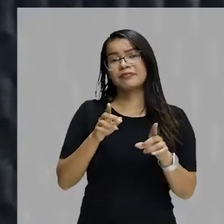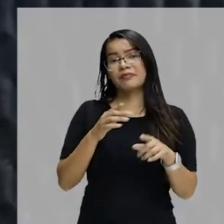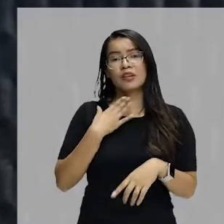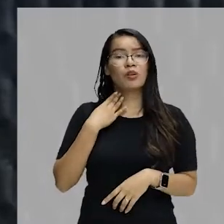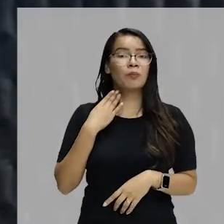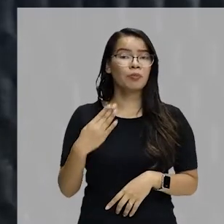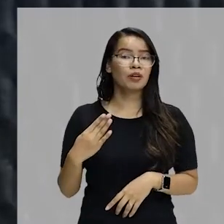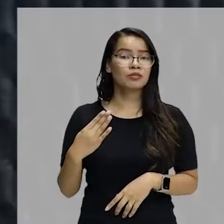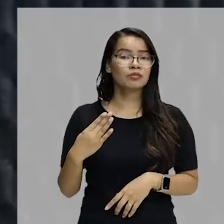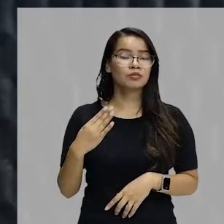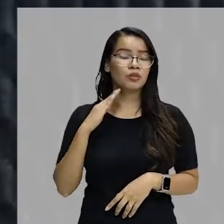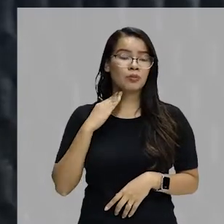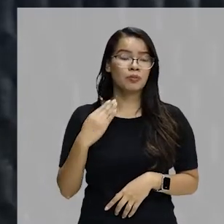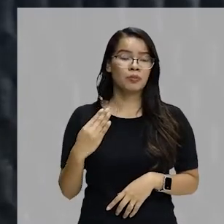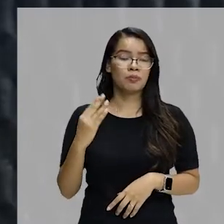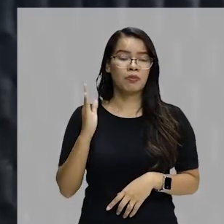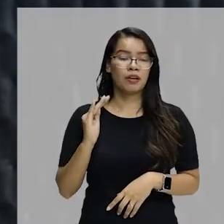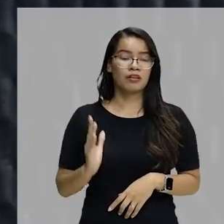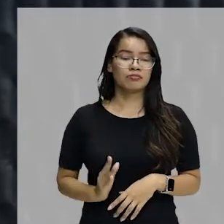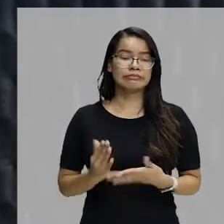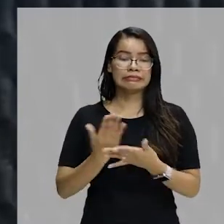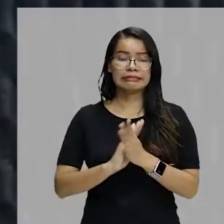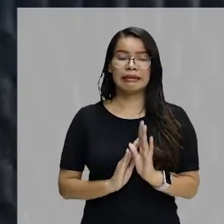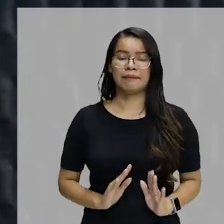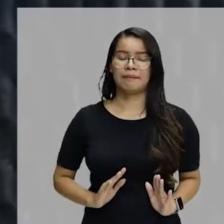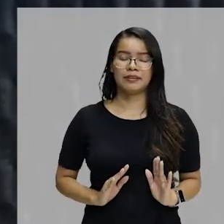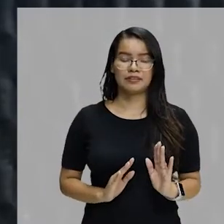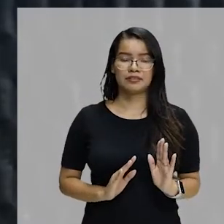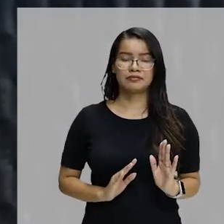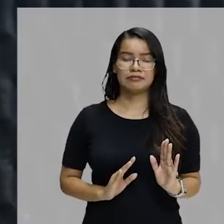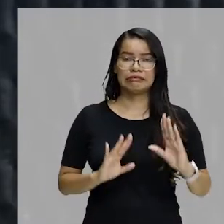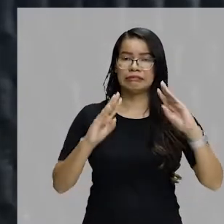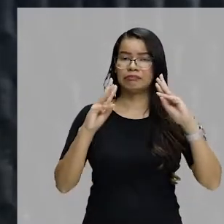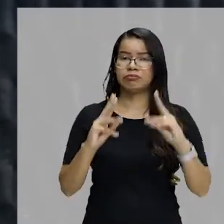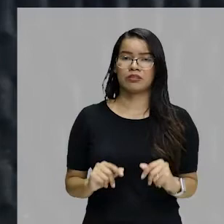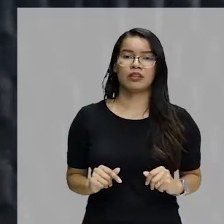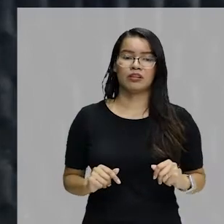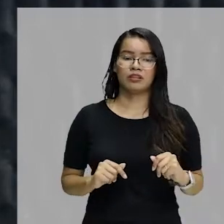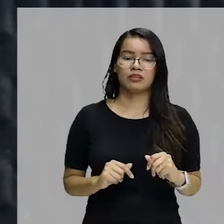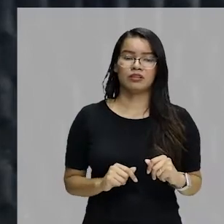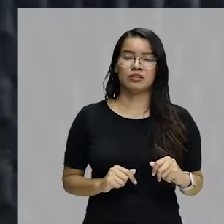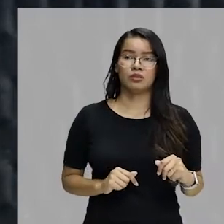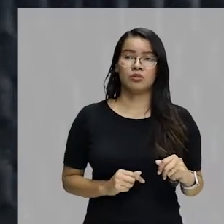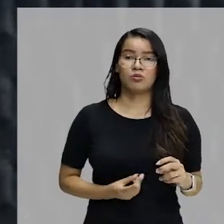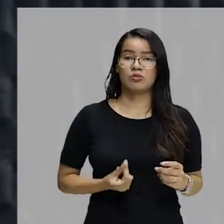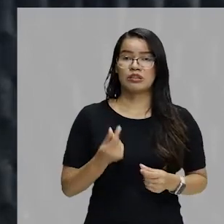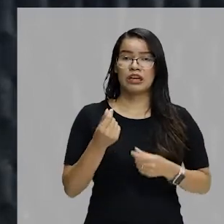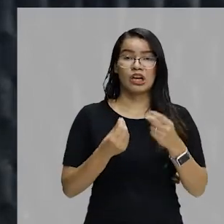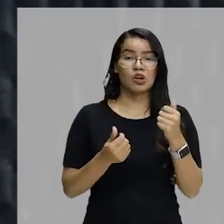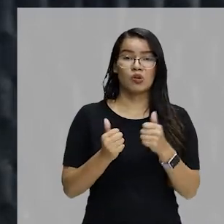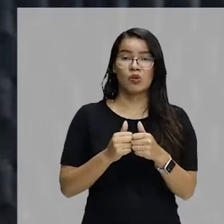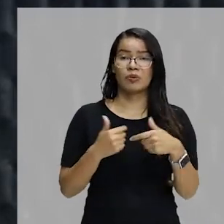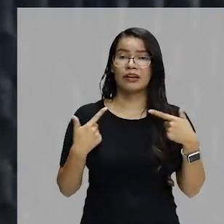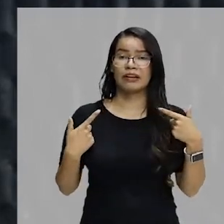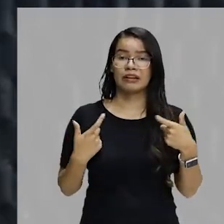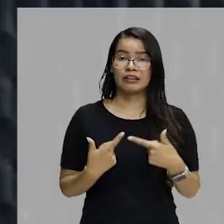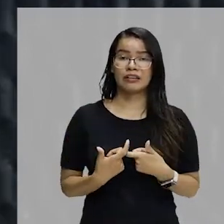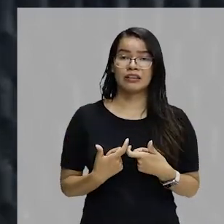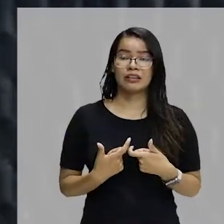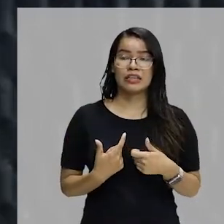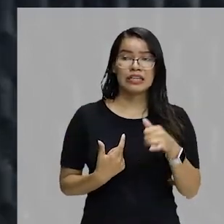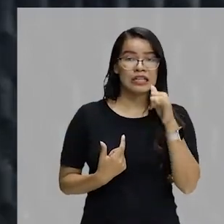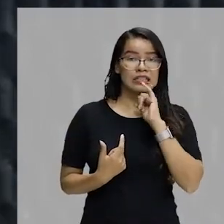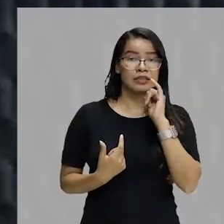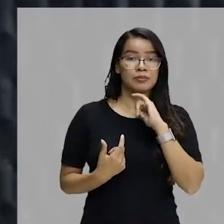Brasil, ele termina de falir, certo? Os gastos com guerras, como é o caso da Guerra